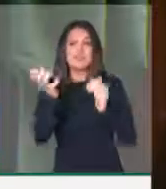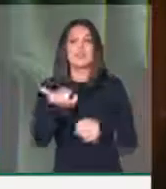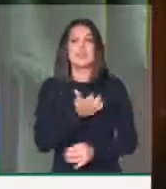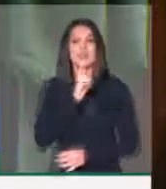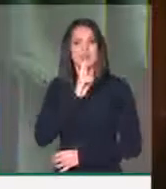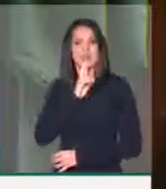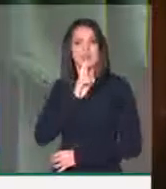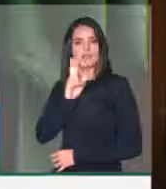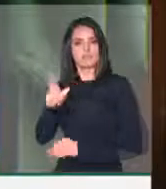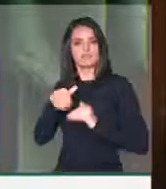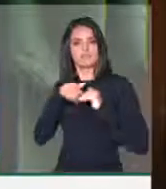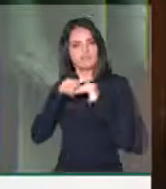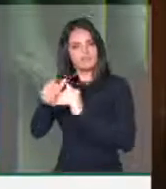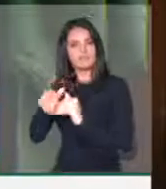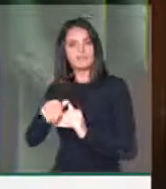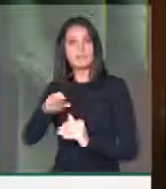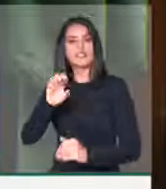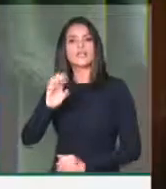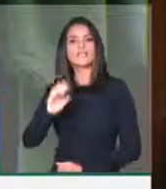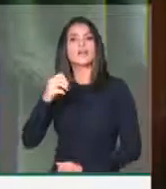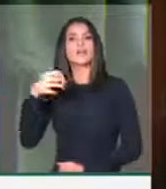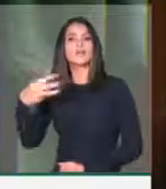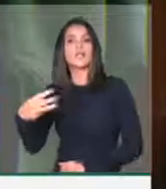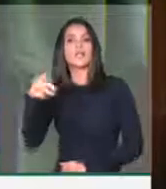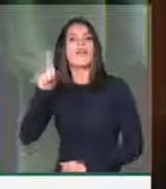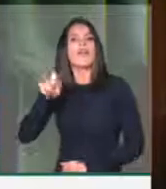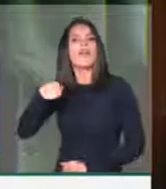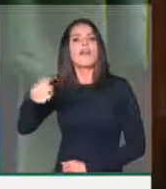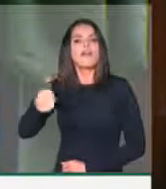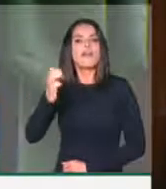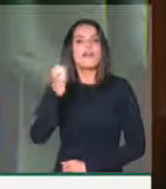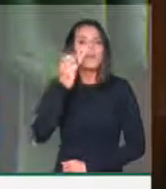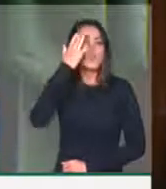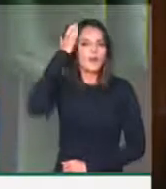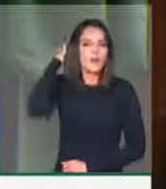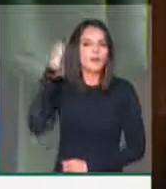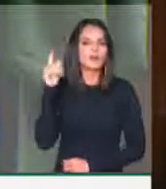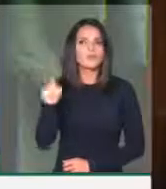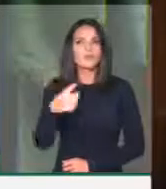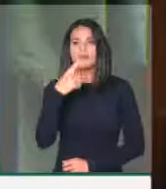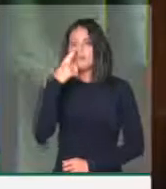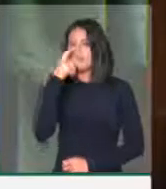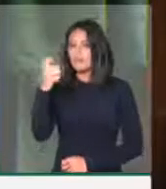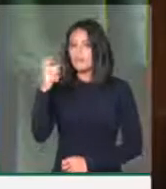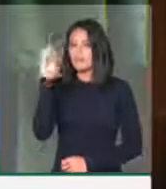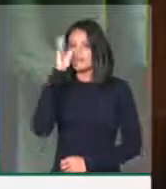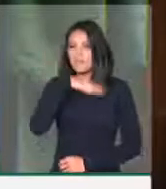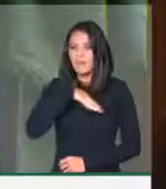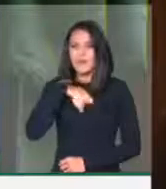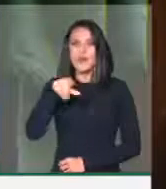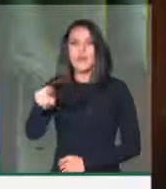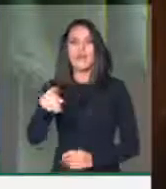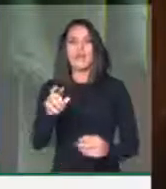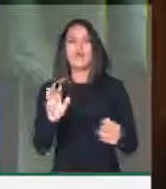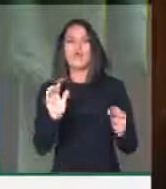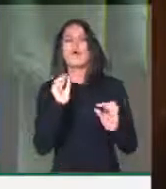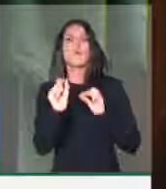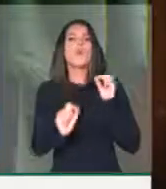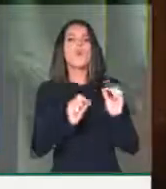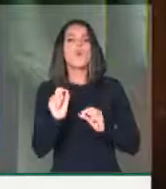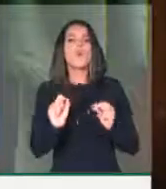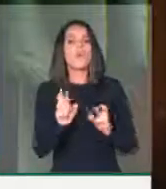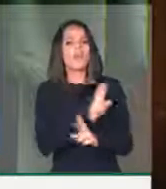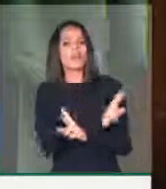responder ao 03 da família Bolsonaro, que, na verdade, o que cheira muito mal é a relação